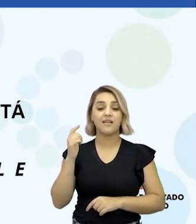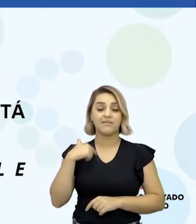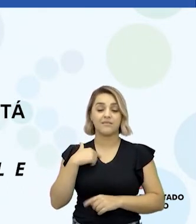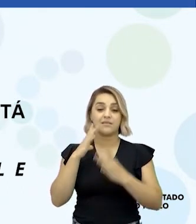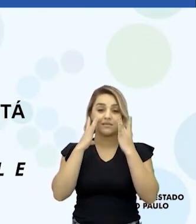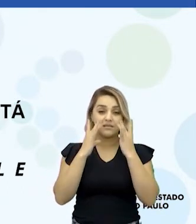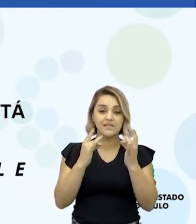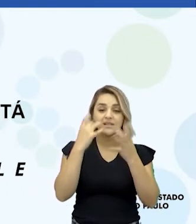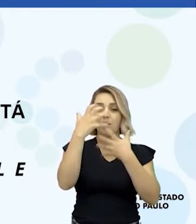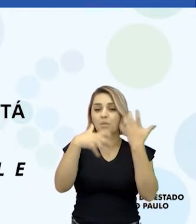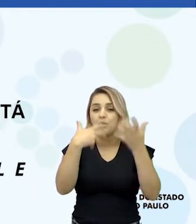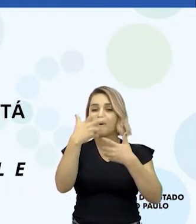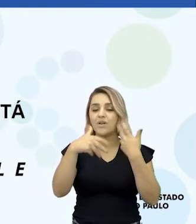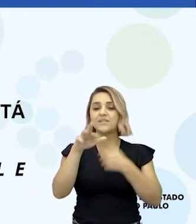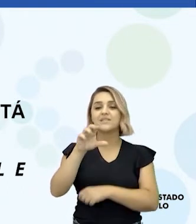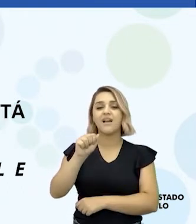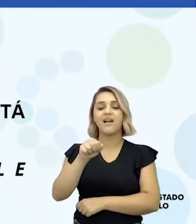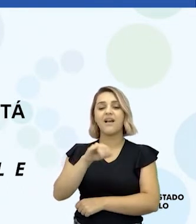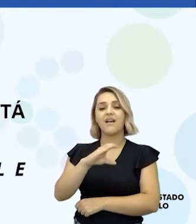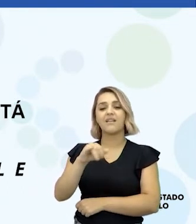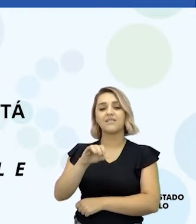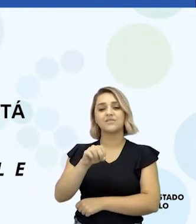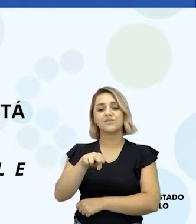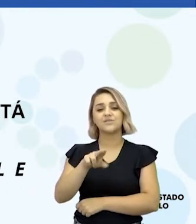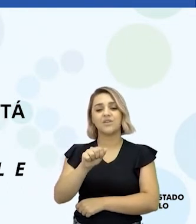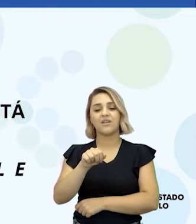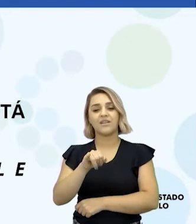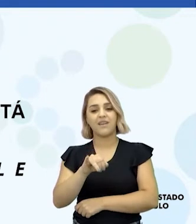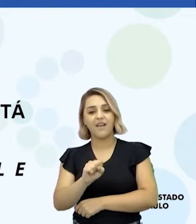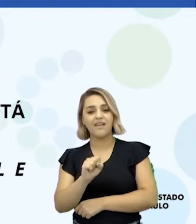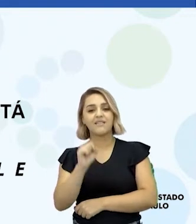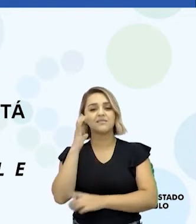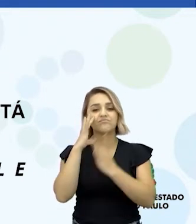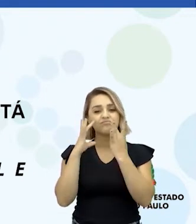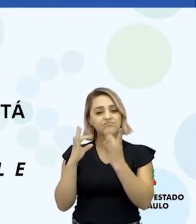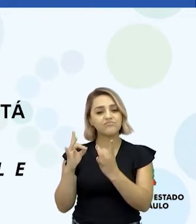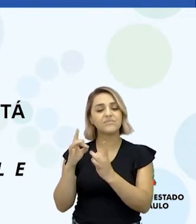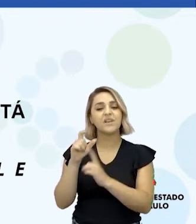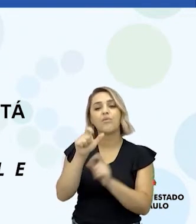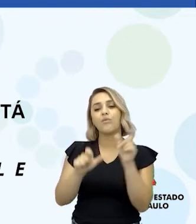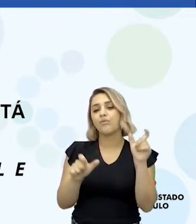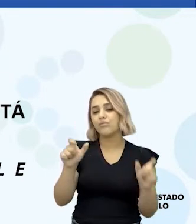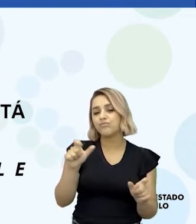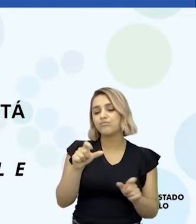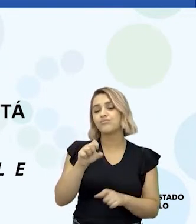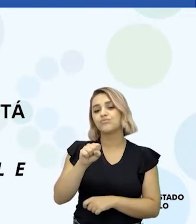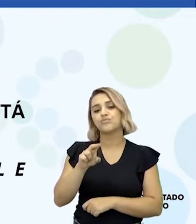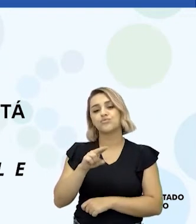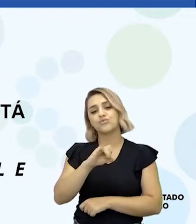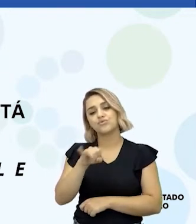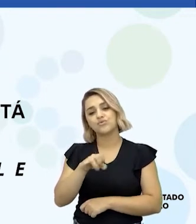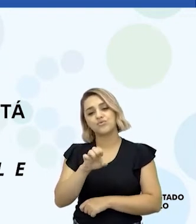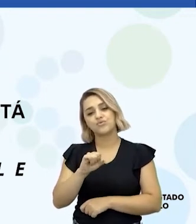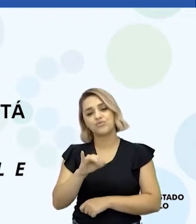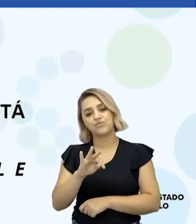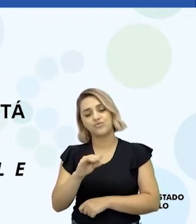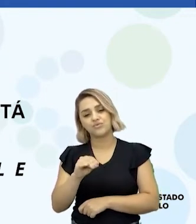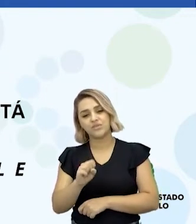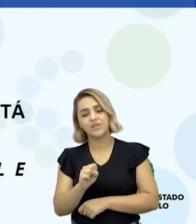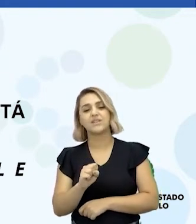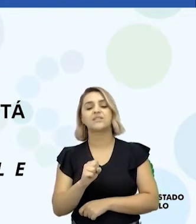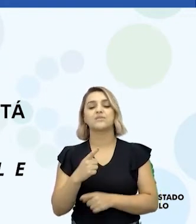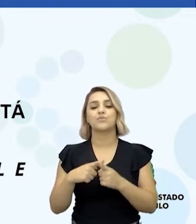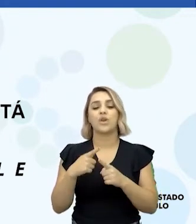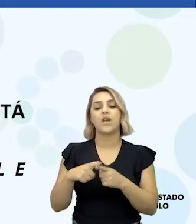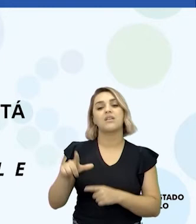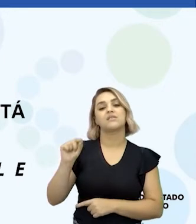aí nos sujeitos, no espaço em que eles estão inseridos, na cultura, por que optam por determinada variedade linguística,